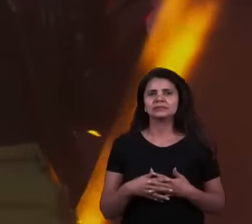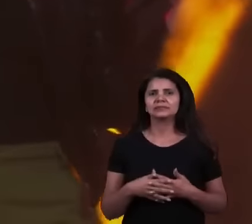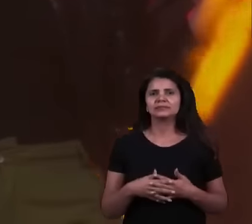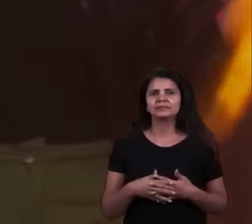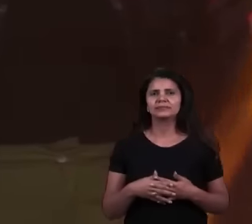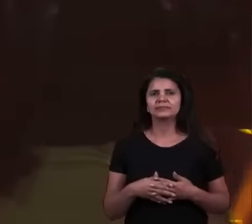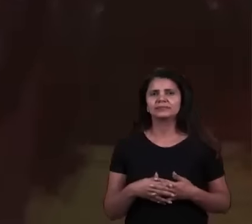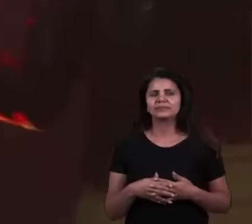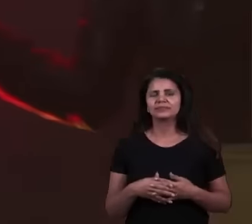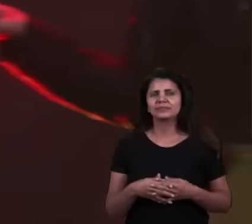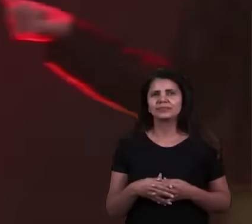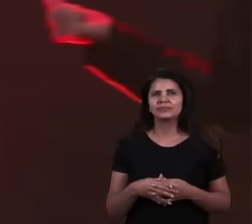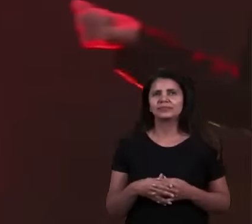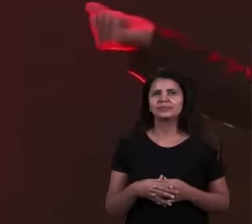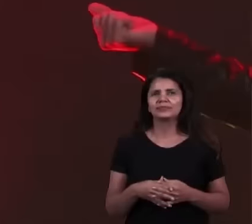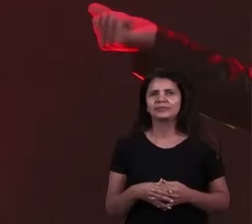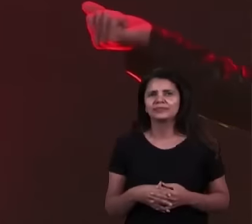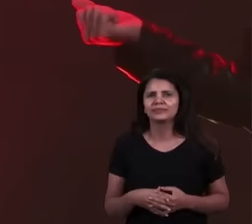E eles conseguiram,